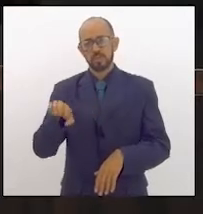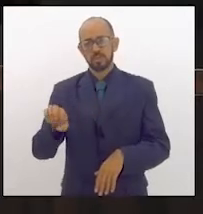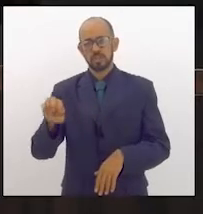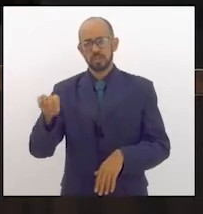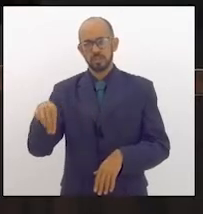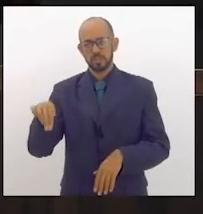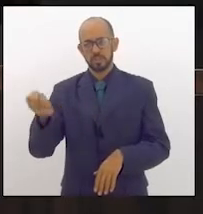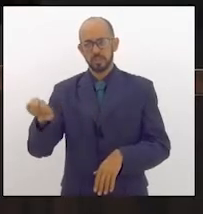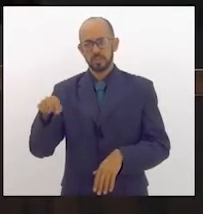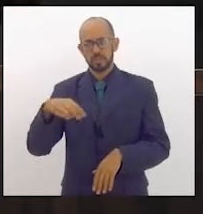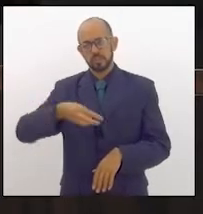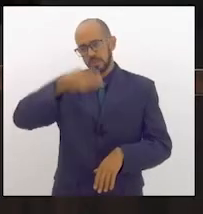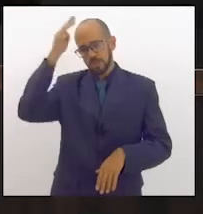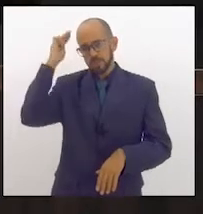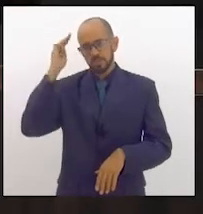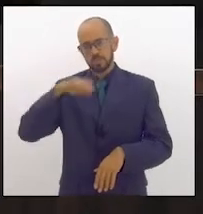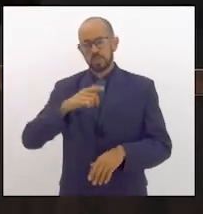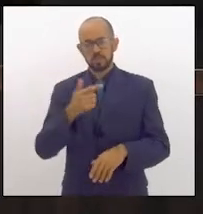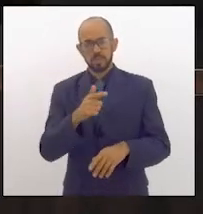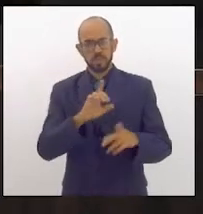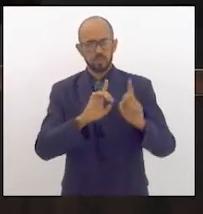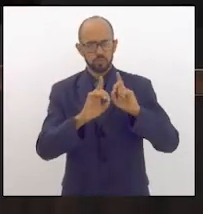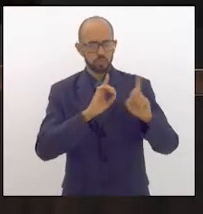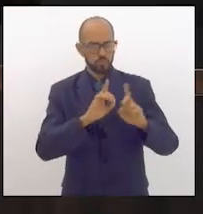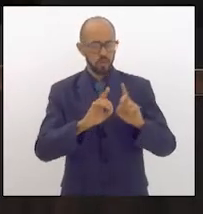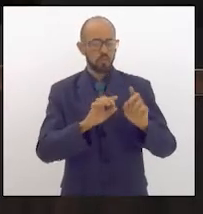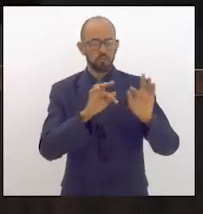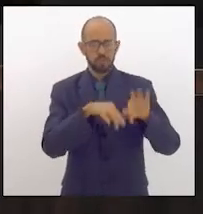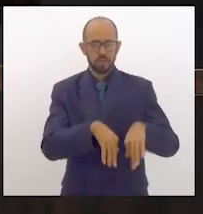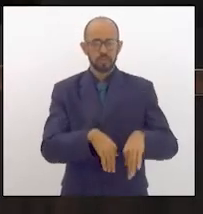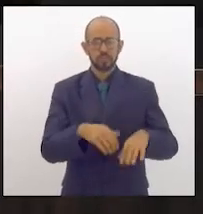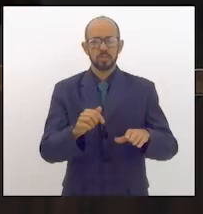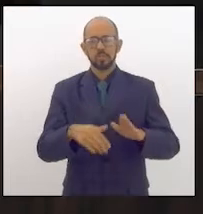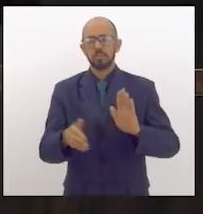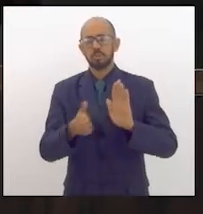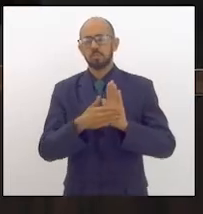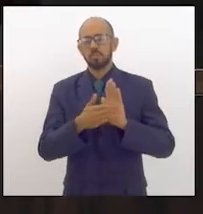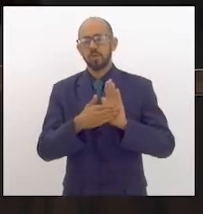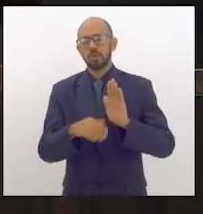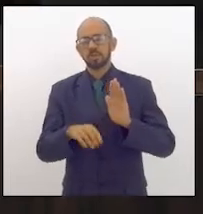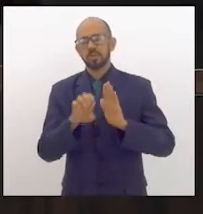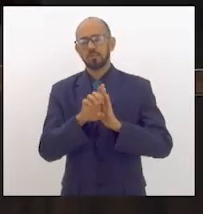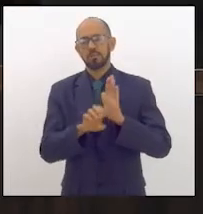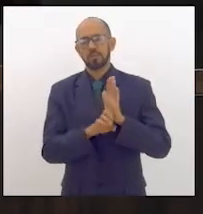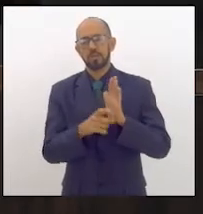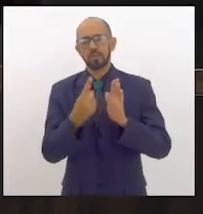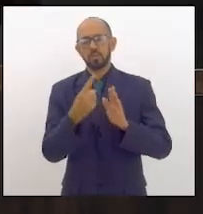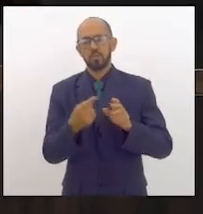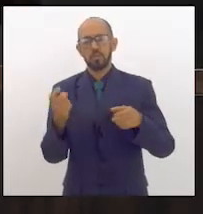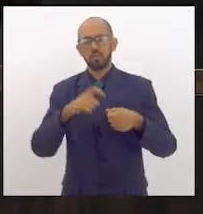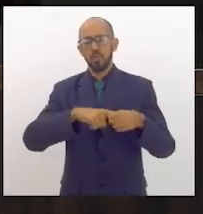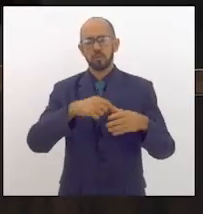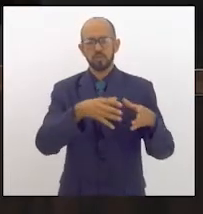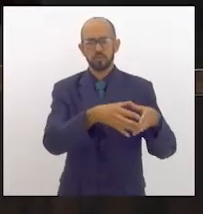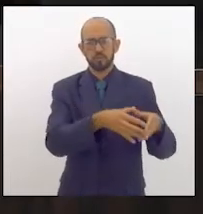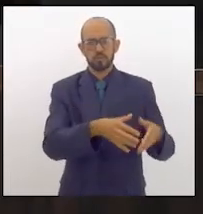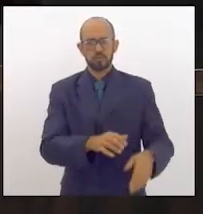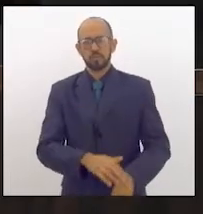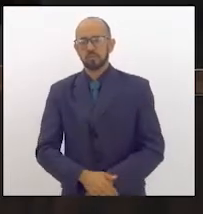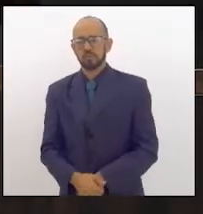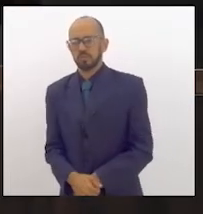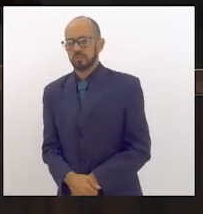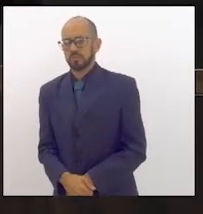massa participam em discussão não havendo Quem Queira discutir Serra da descrição a presente proposta a receber uma Emenda EA torna as comissões